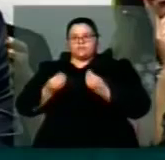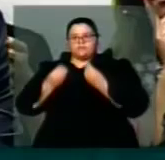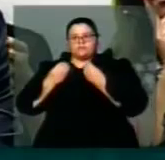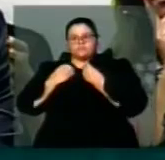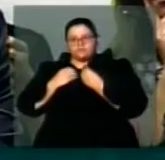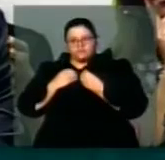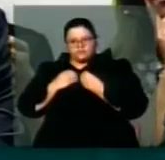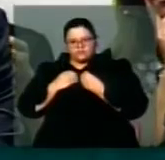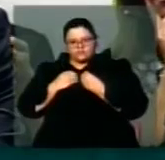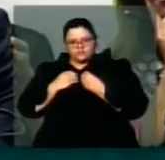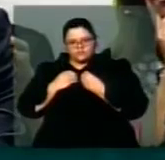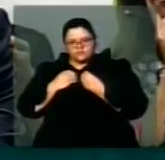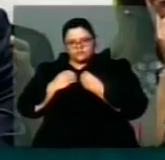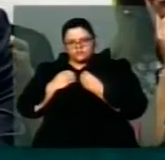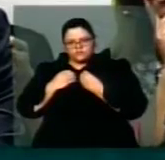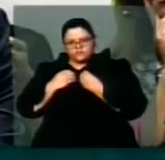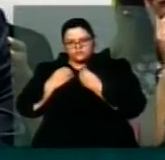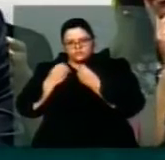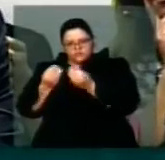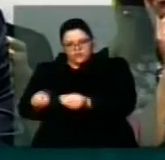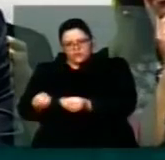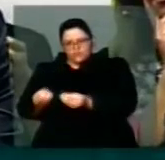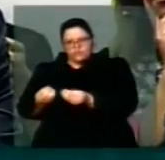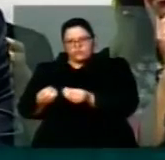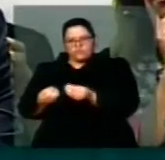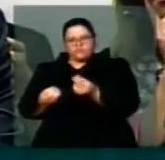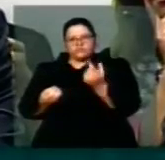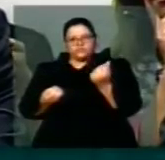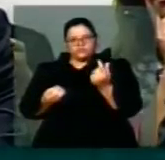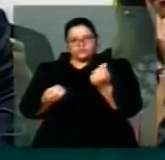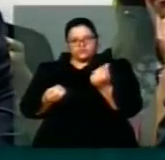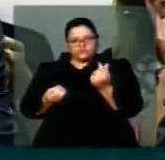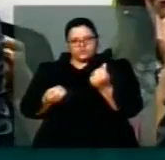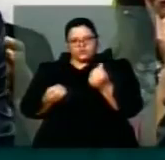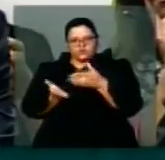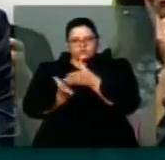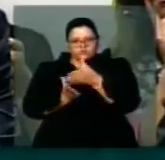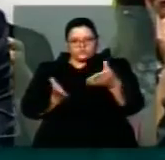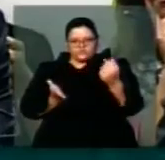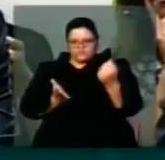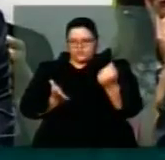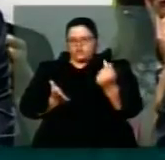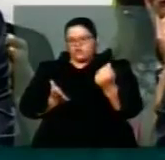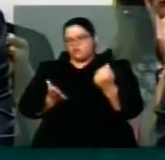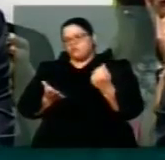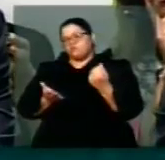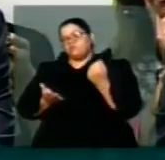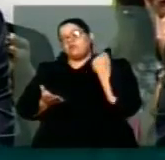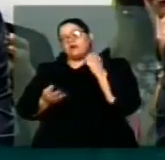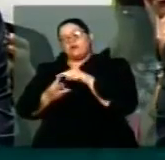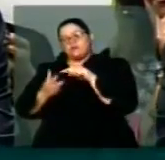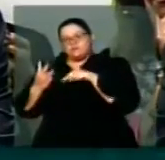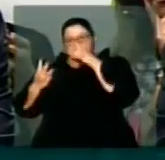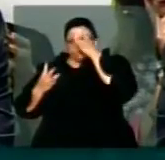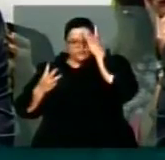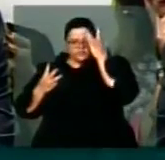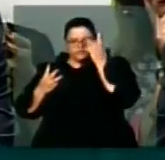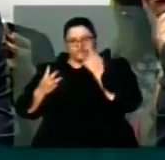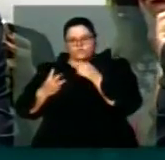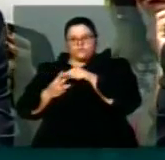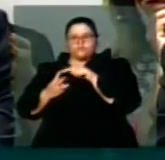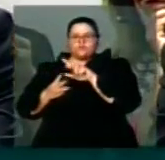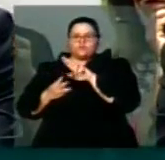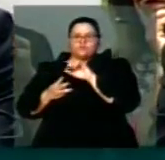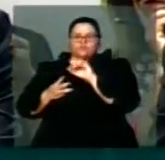recursos a 3 pessoas com prerrogativa de foro. Citava o hoje ex-deputado Luiz